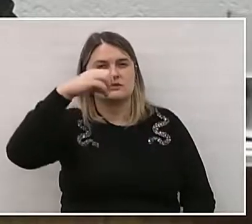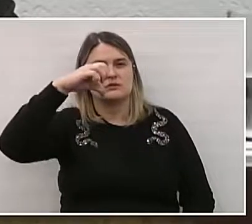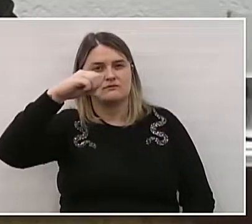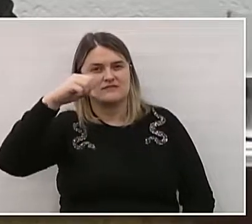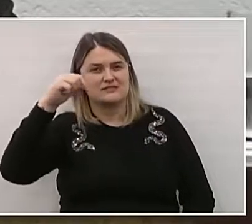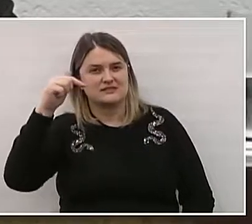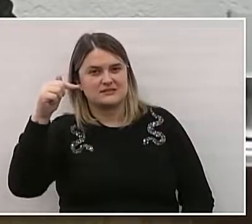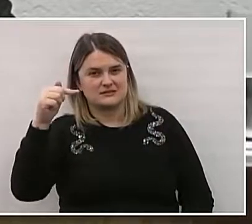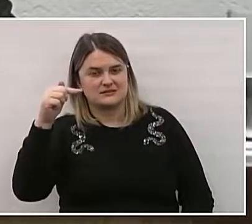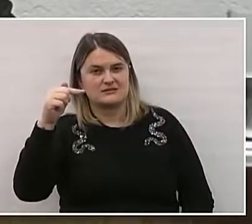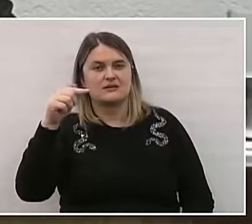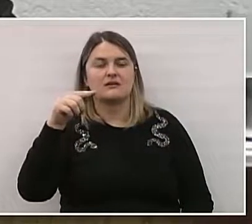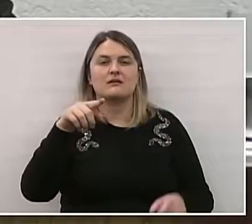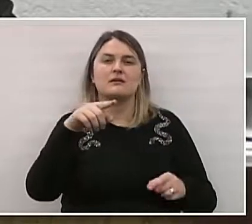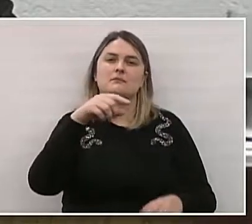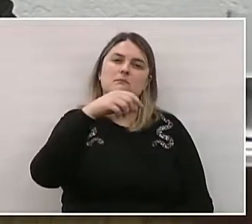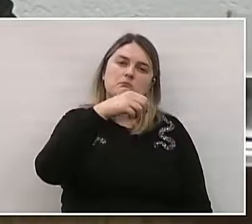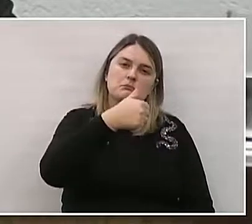1897